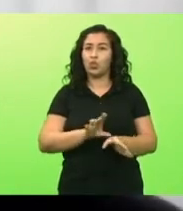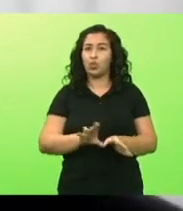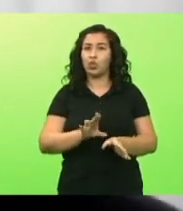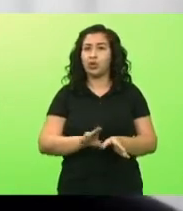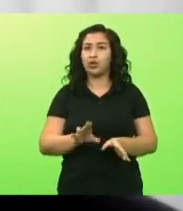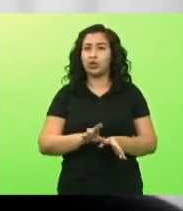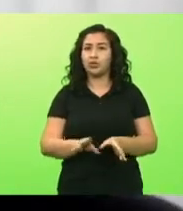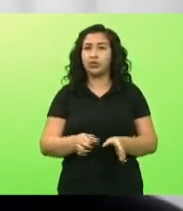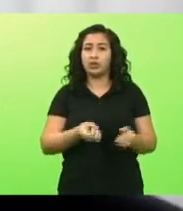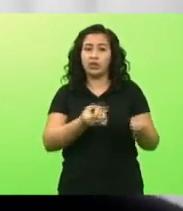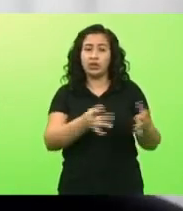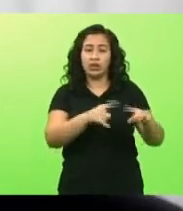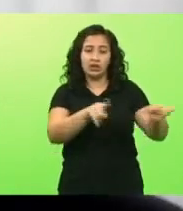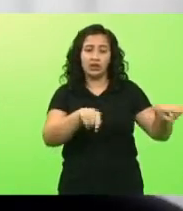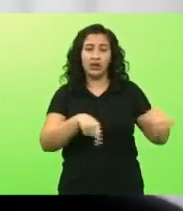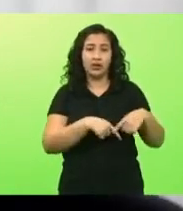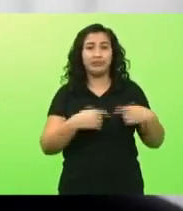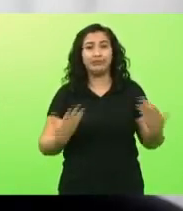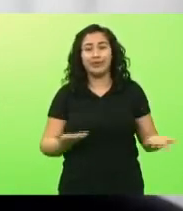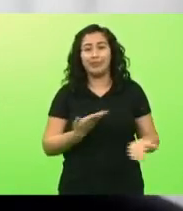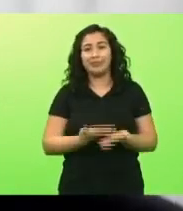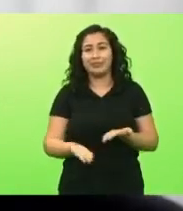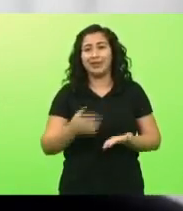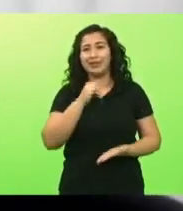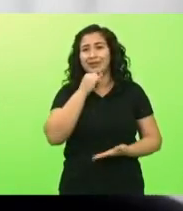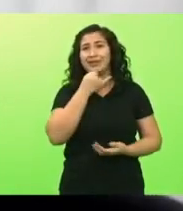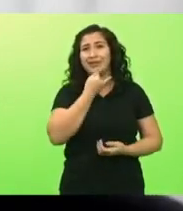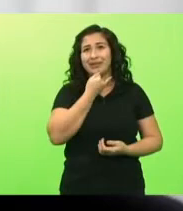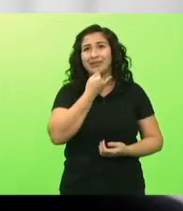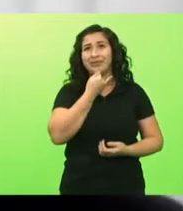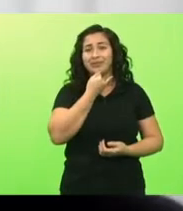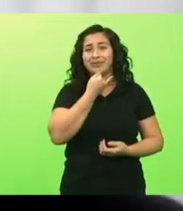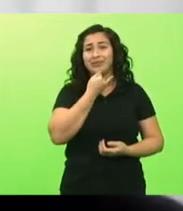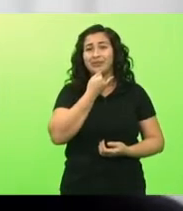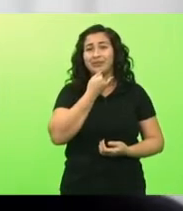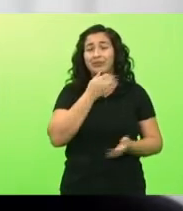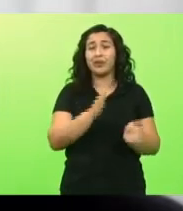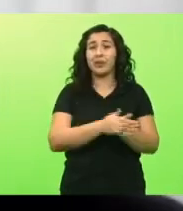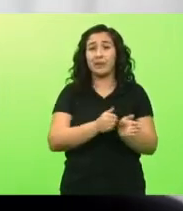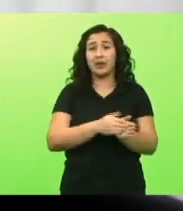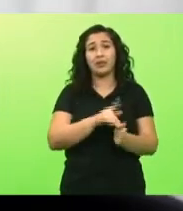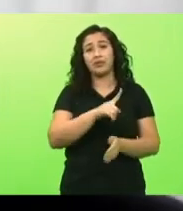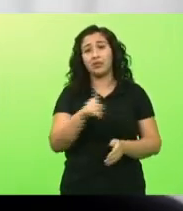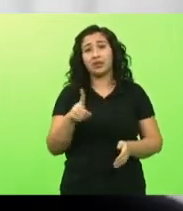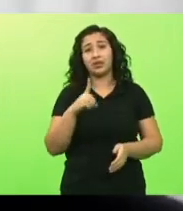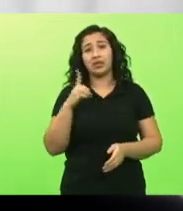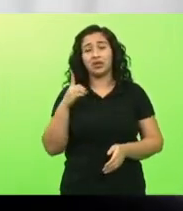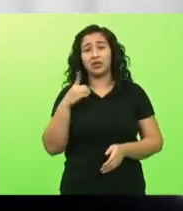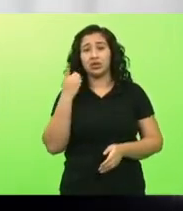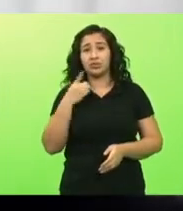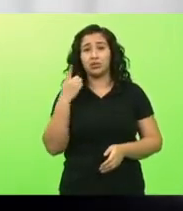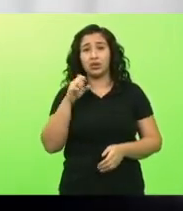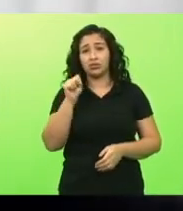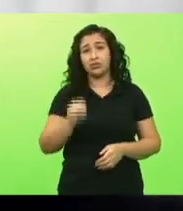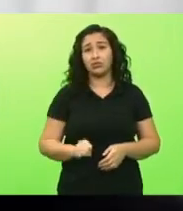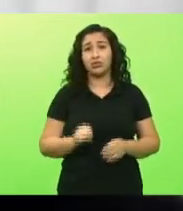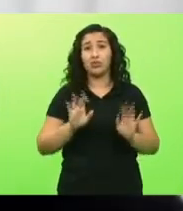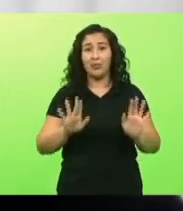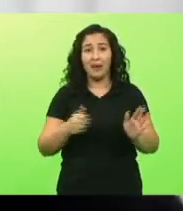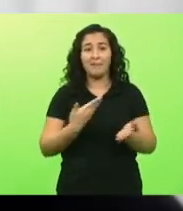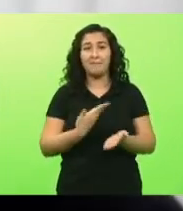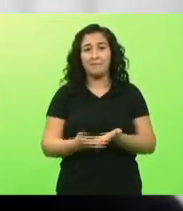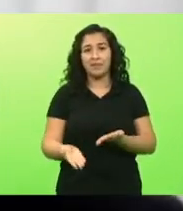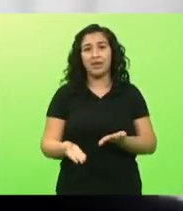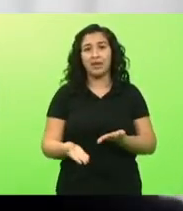deputadada. Infelizmente, perdemos. Eu falei com o Paulo Eli também. Parabéns aí aos deputados do Sul. Márcio, perdemos essa. Mas